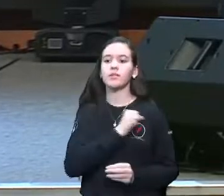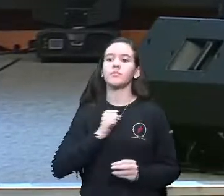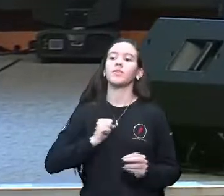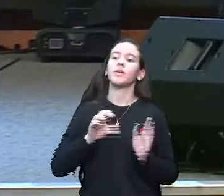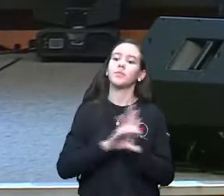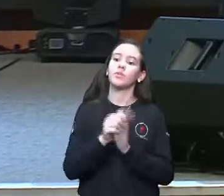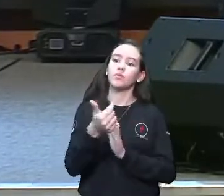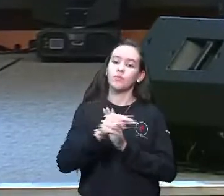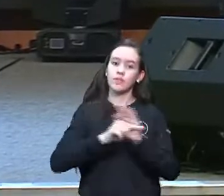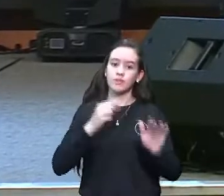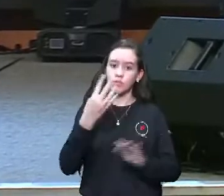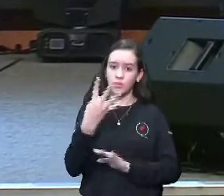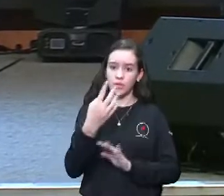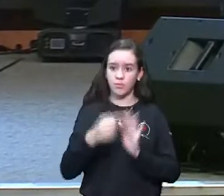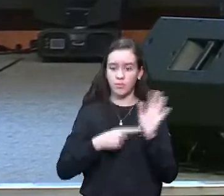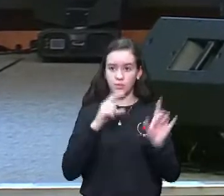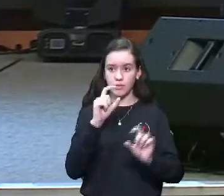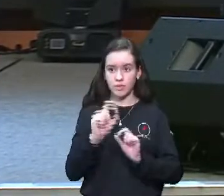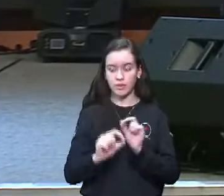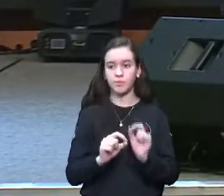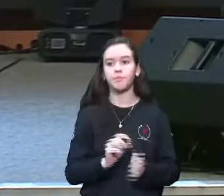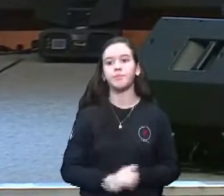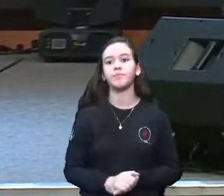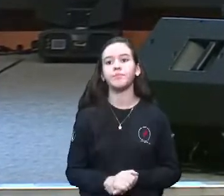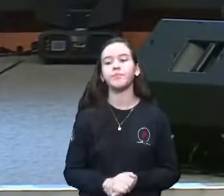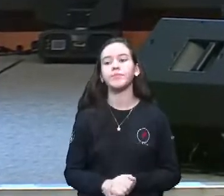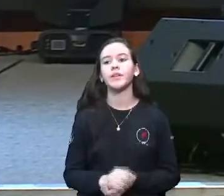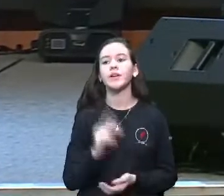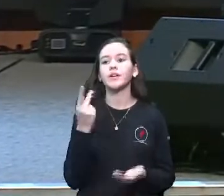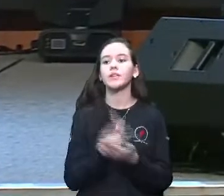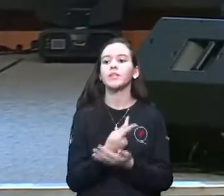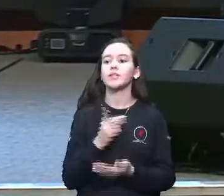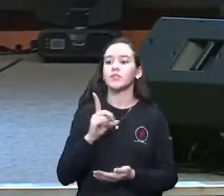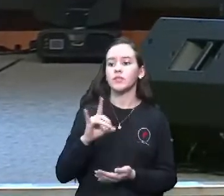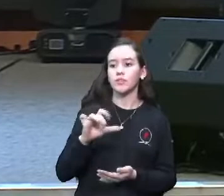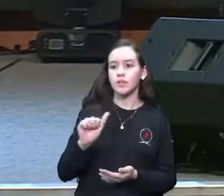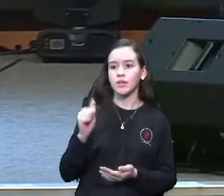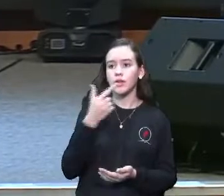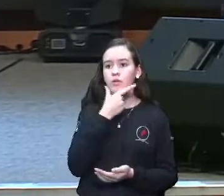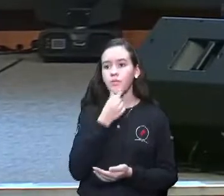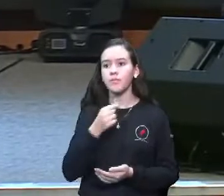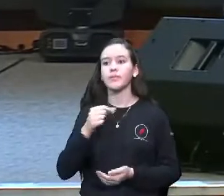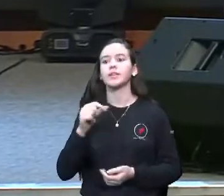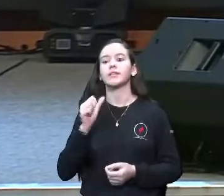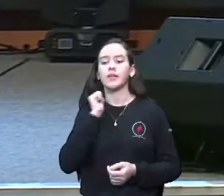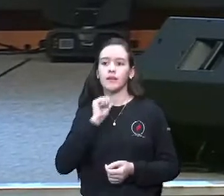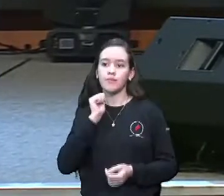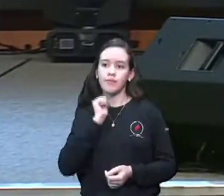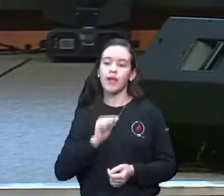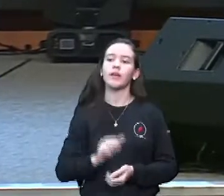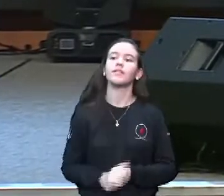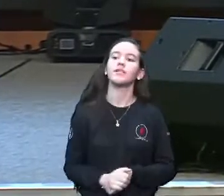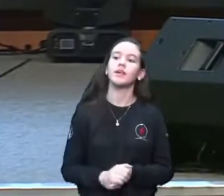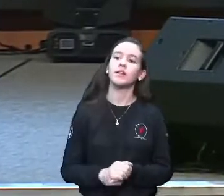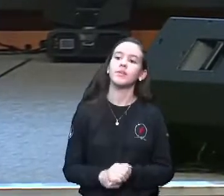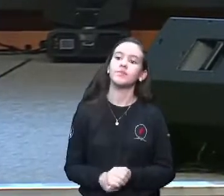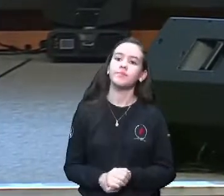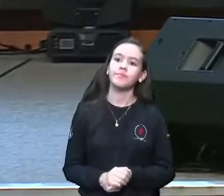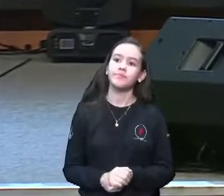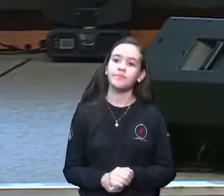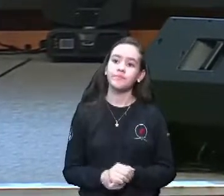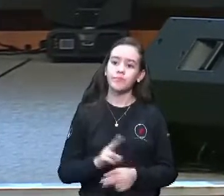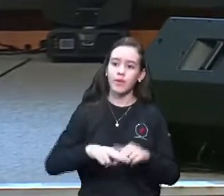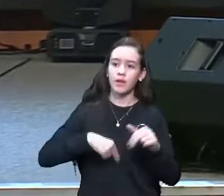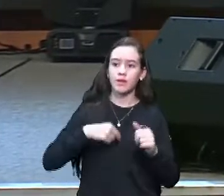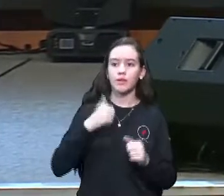diz: e sucedeu que no dia em que Eucana sacrificava, dava a ele porções do sacrifício a Penina, sua mulher, e a todos os seus